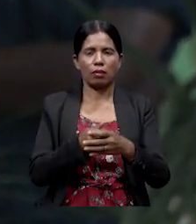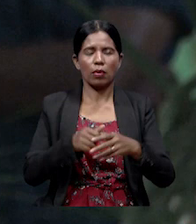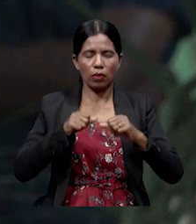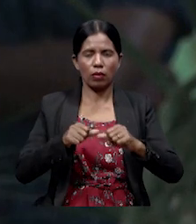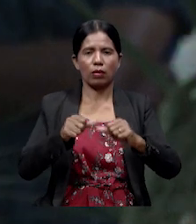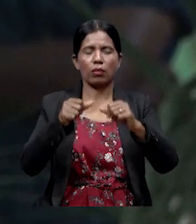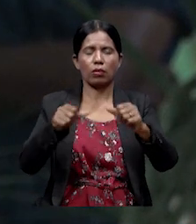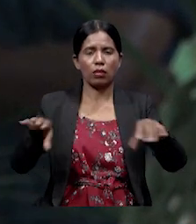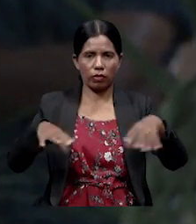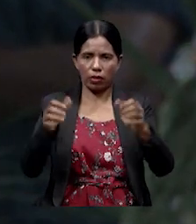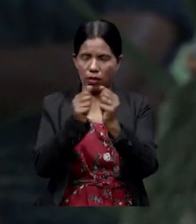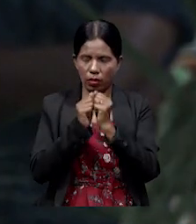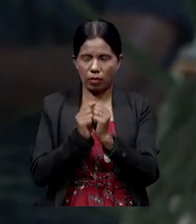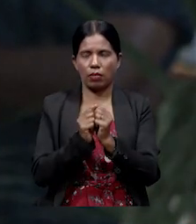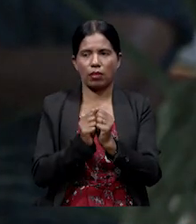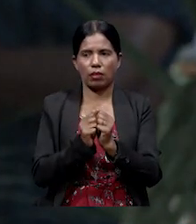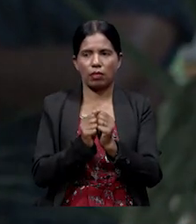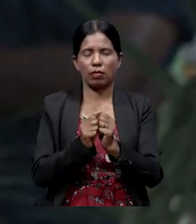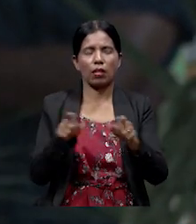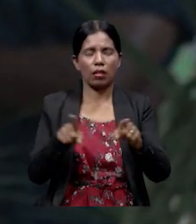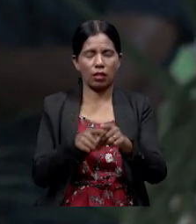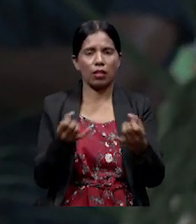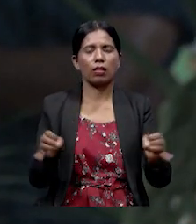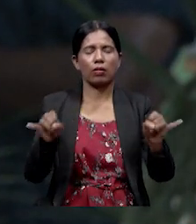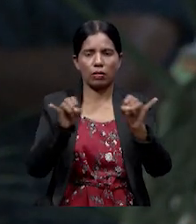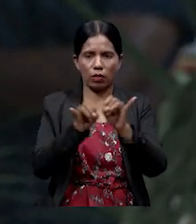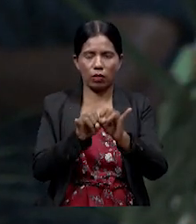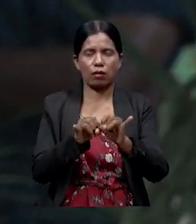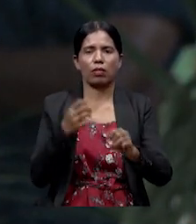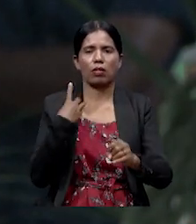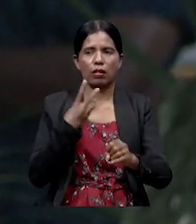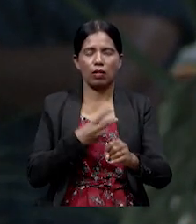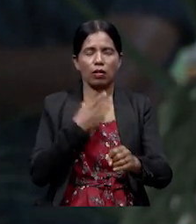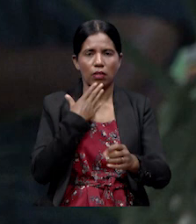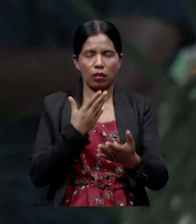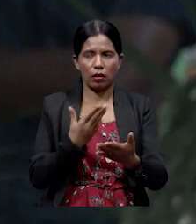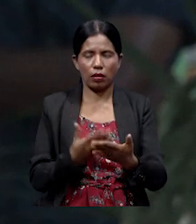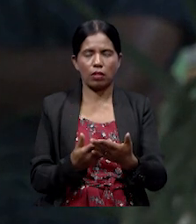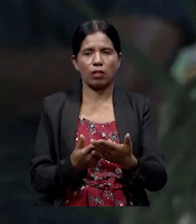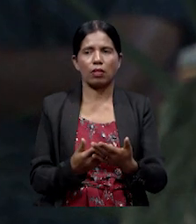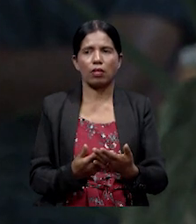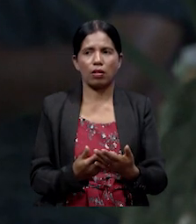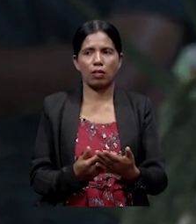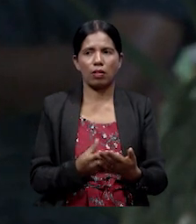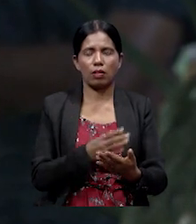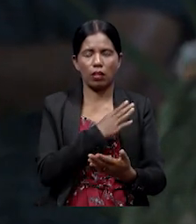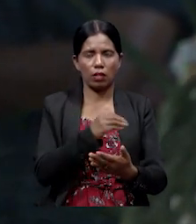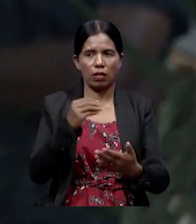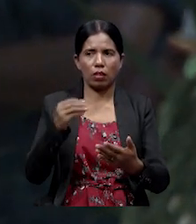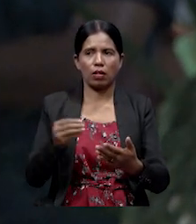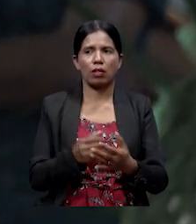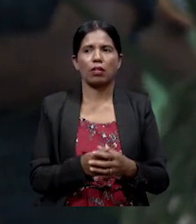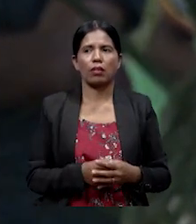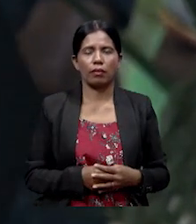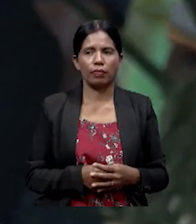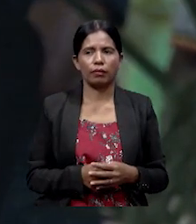de uma relação que se quer institucional, mas fraterna, formal, mas próxima, de cortesia, mas